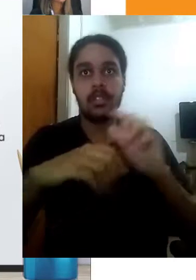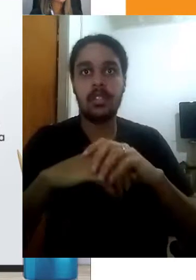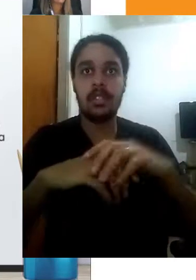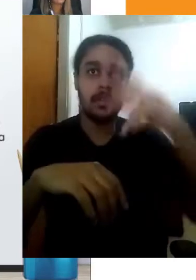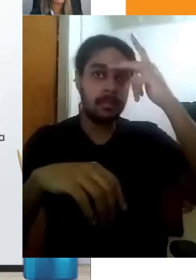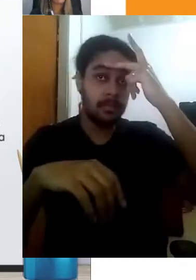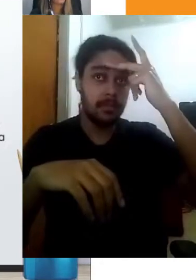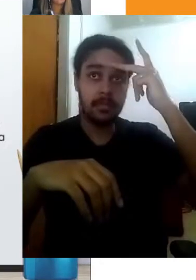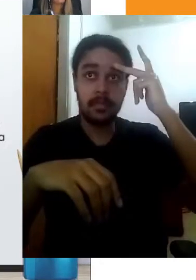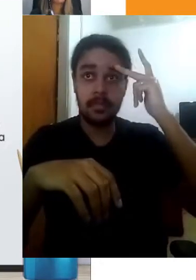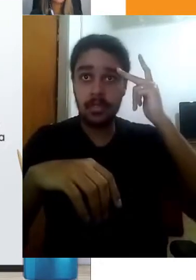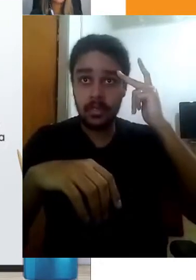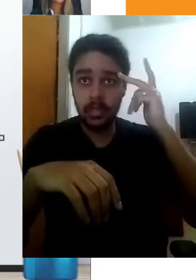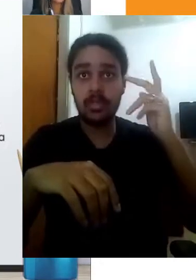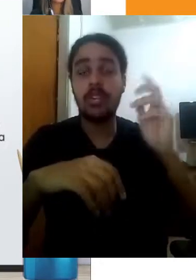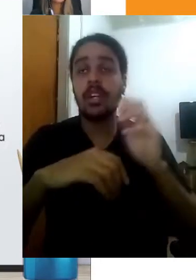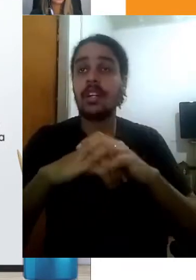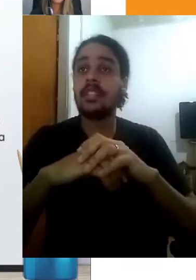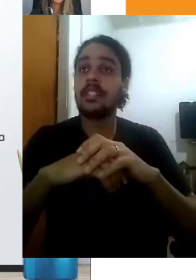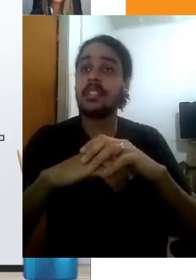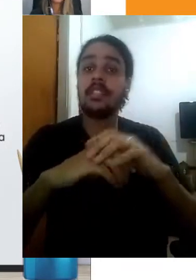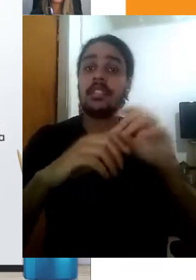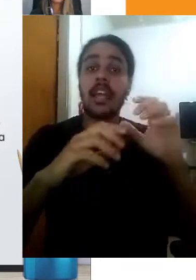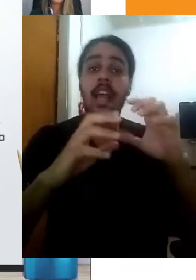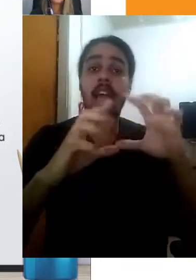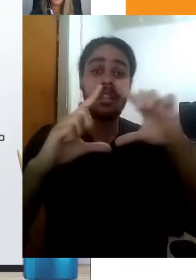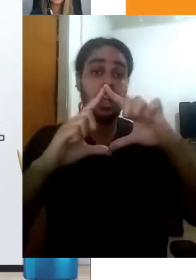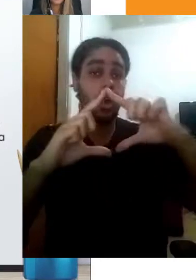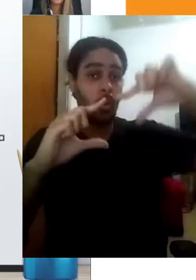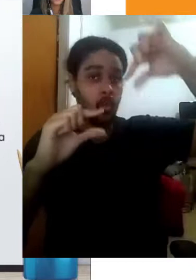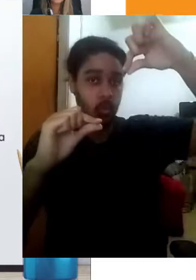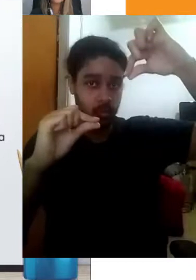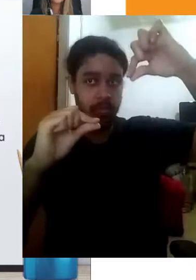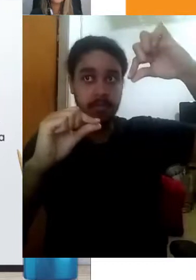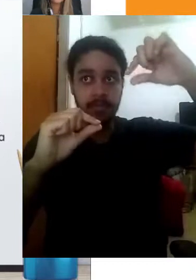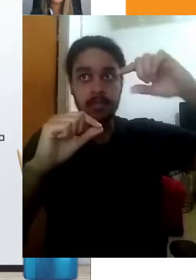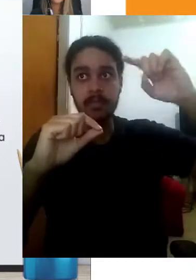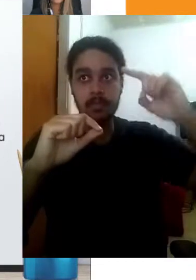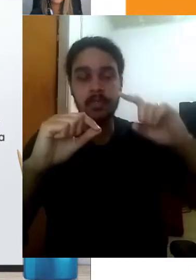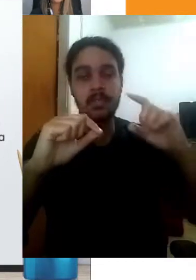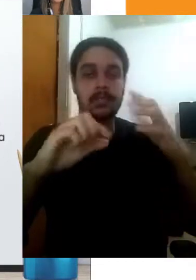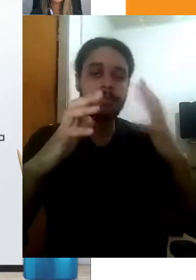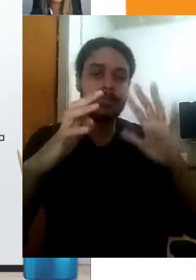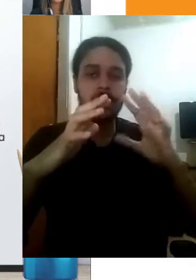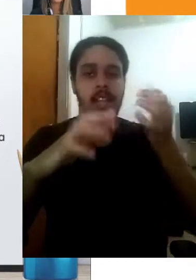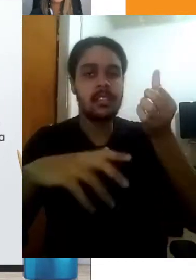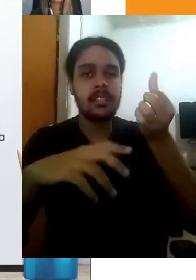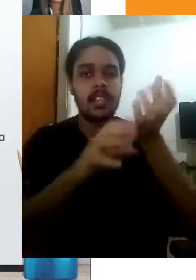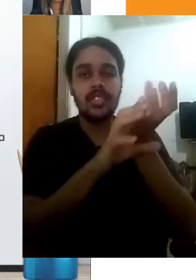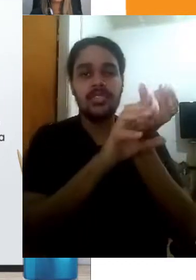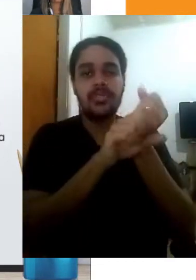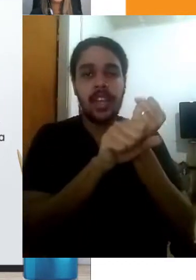Para uma pessoa na Lua, o que vai acontecer? Na superfície lunar, a atração gravitacional é